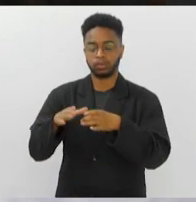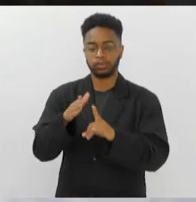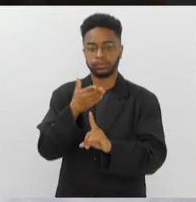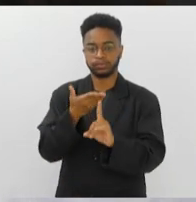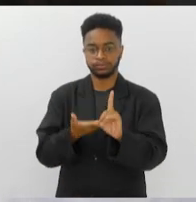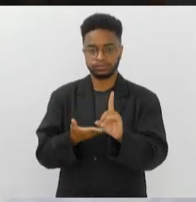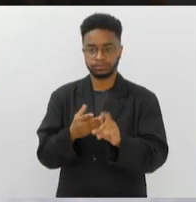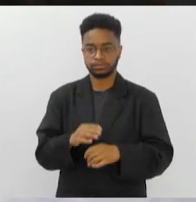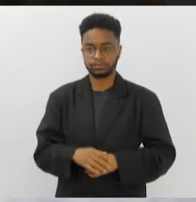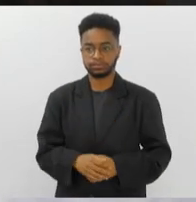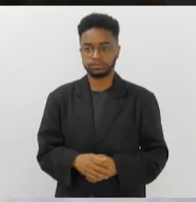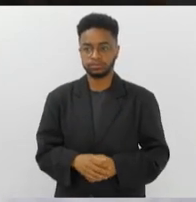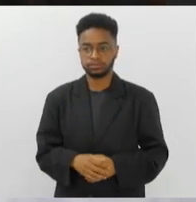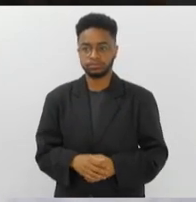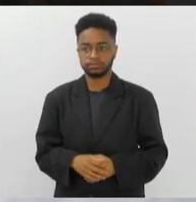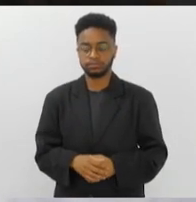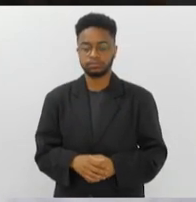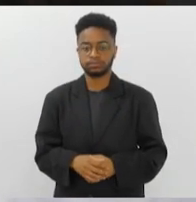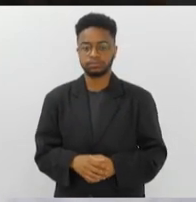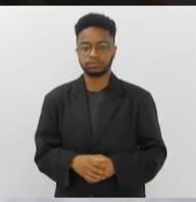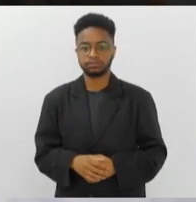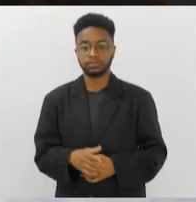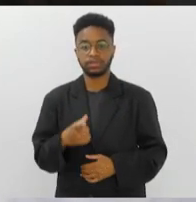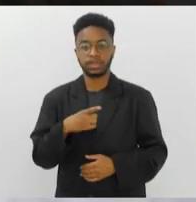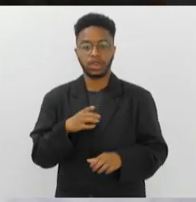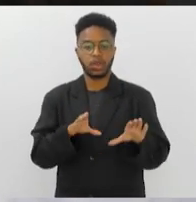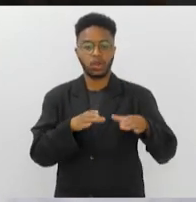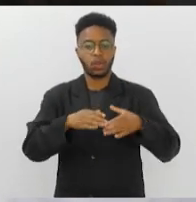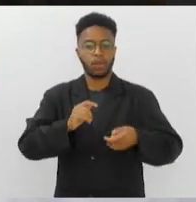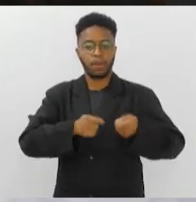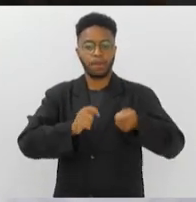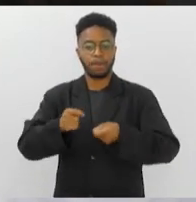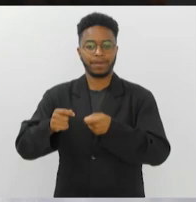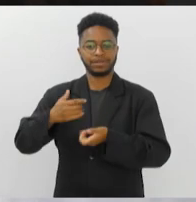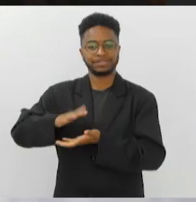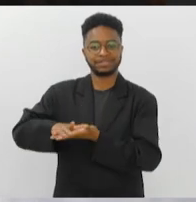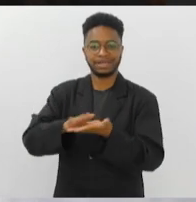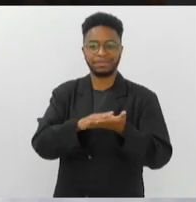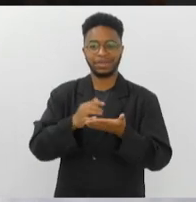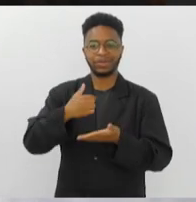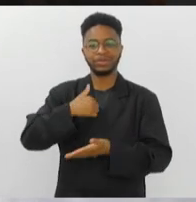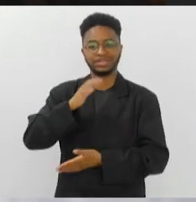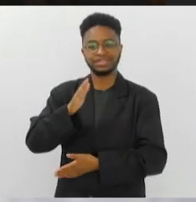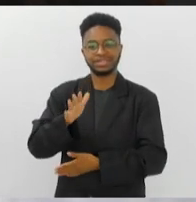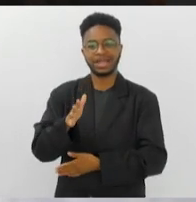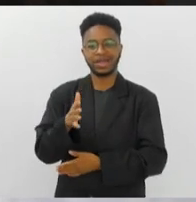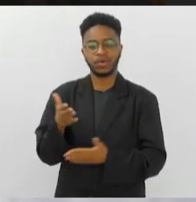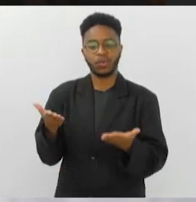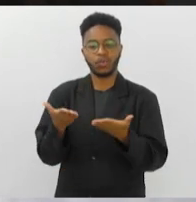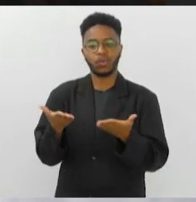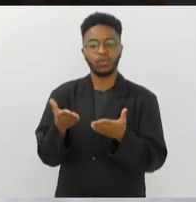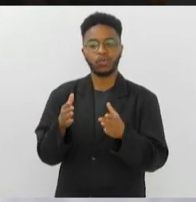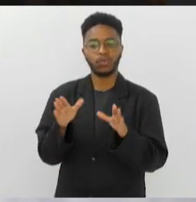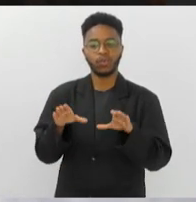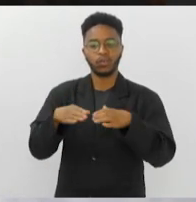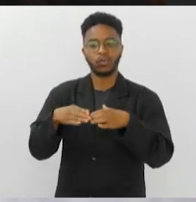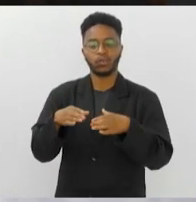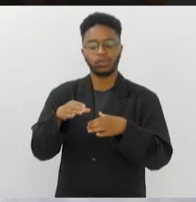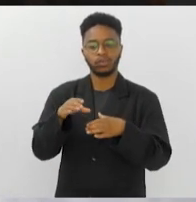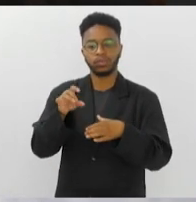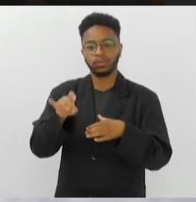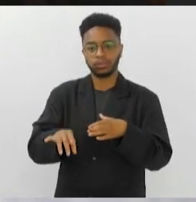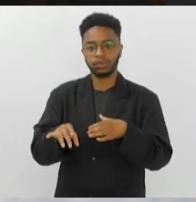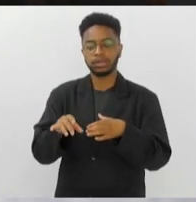aliás, tantos blocos aqui, samba já atua até, a nossa última categoria, que é a atuação